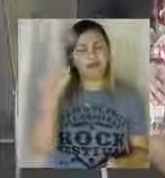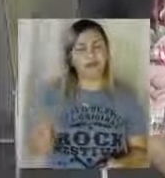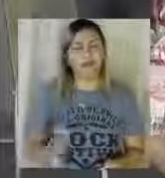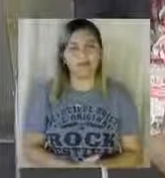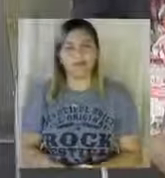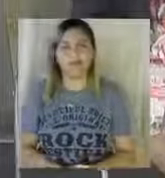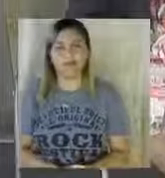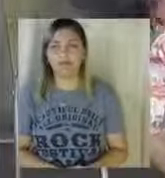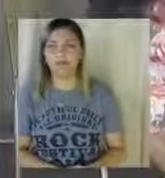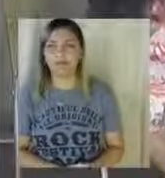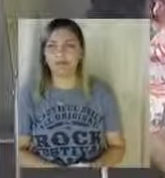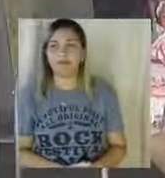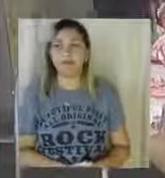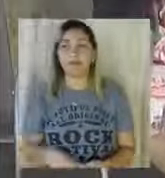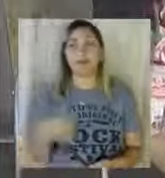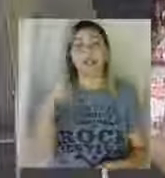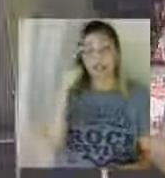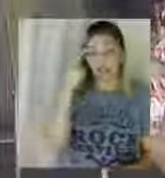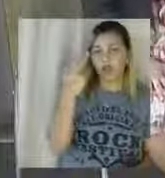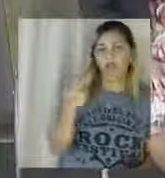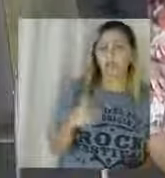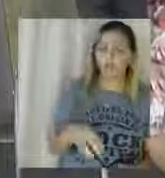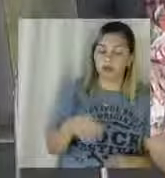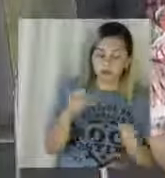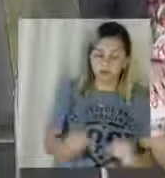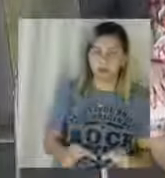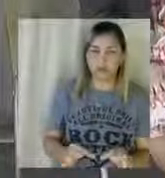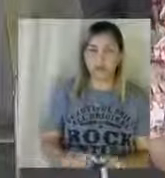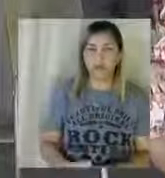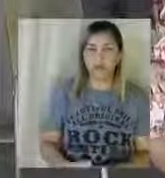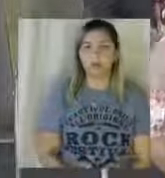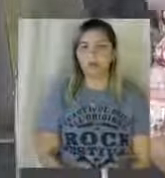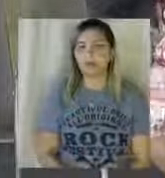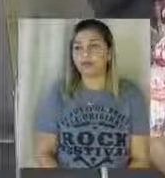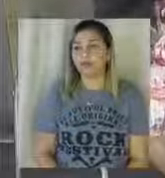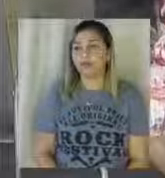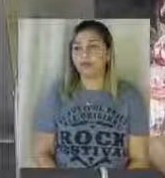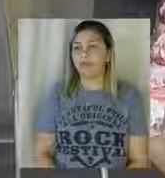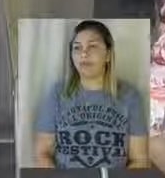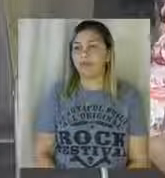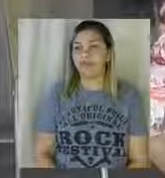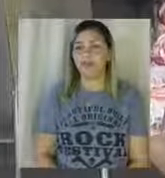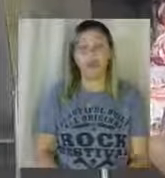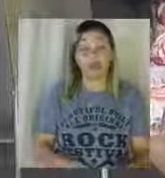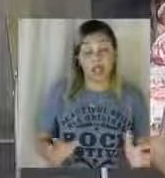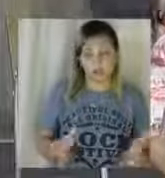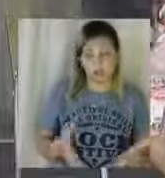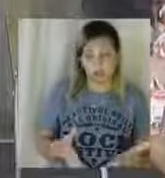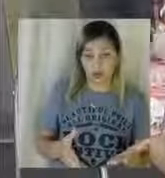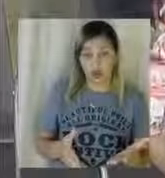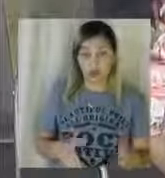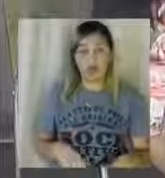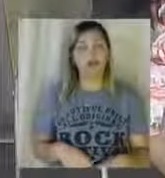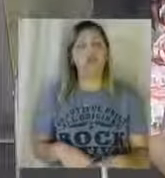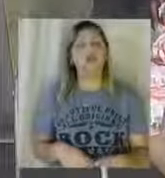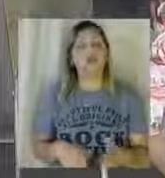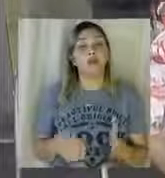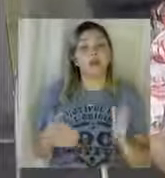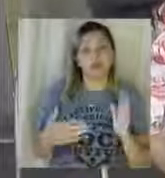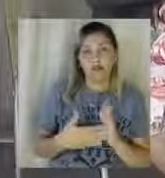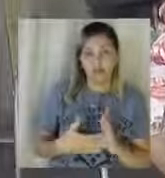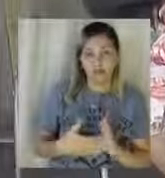empoderada. Normal e empoderada. Nós vamos agora para um break comercial e a gente volta para conversar com ela